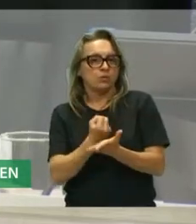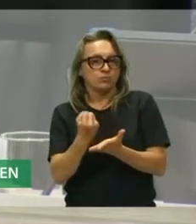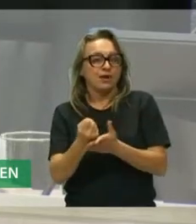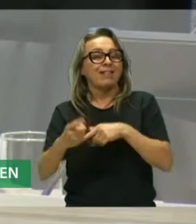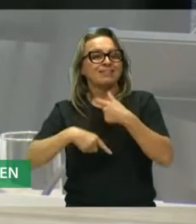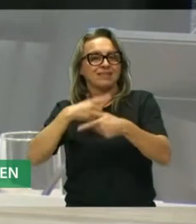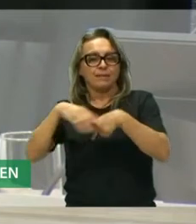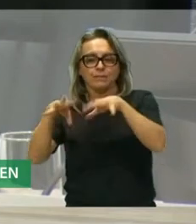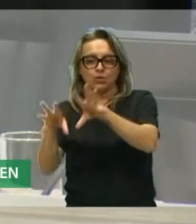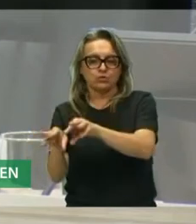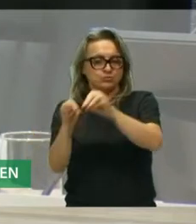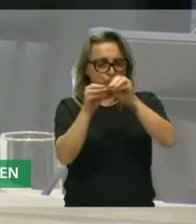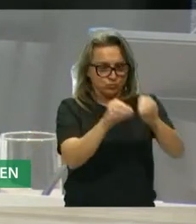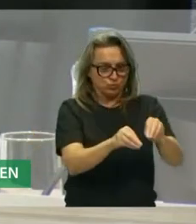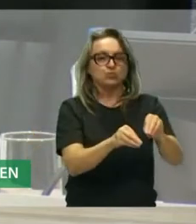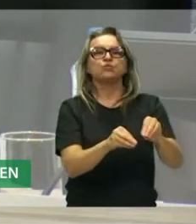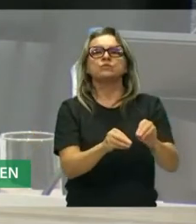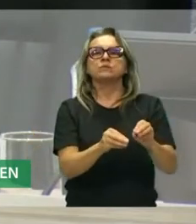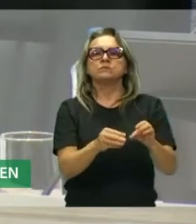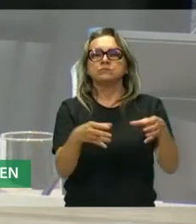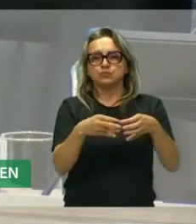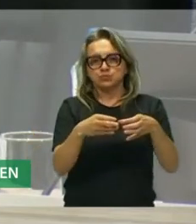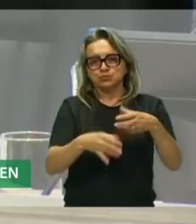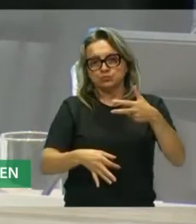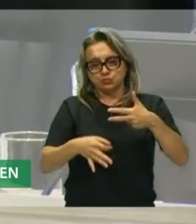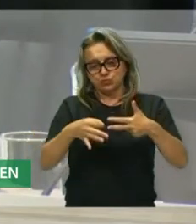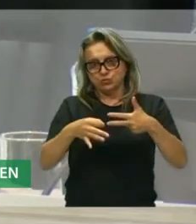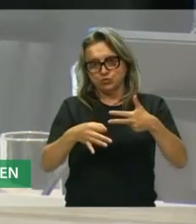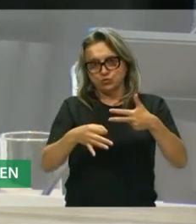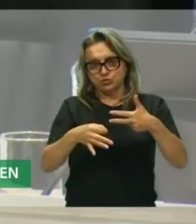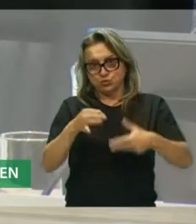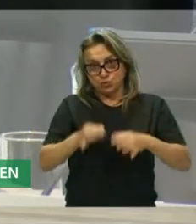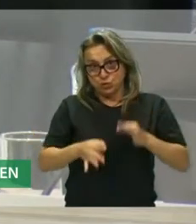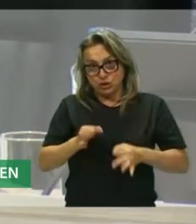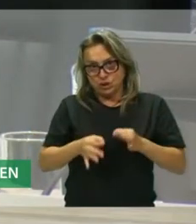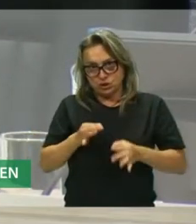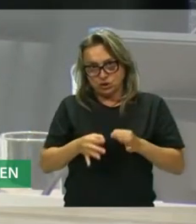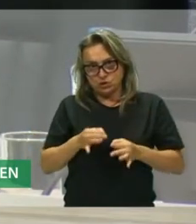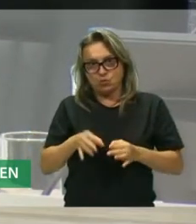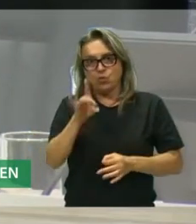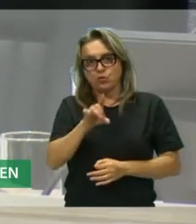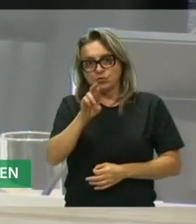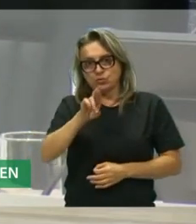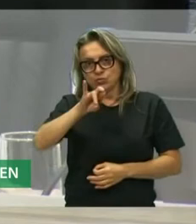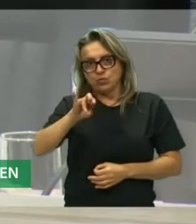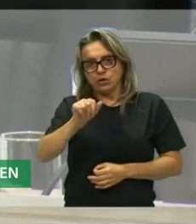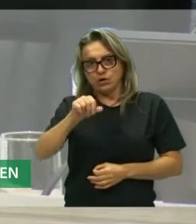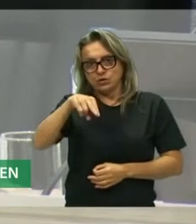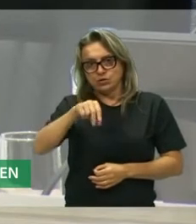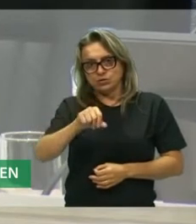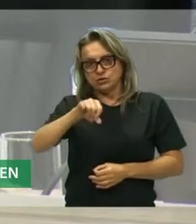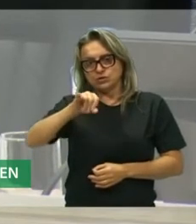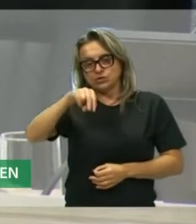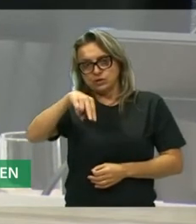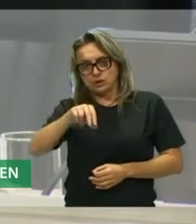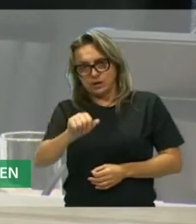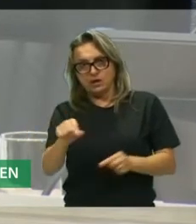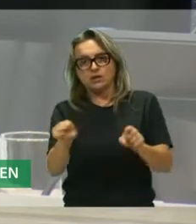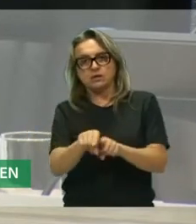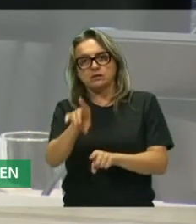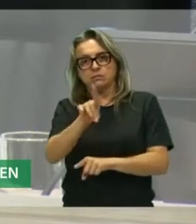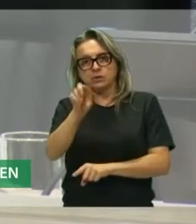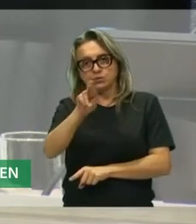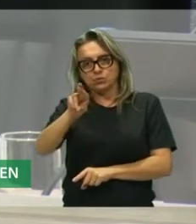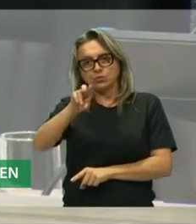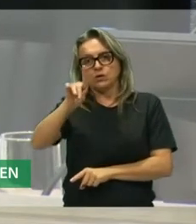do nosso jurídico que está aqui presente, a doutora Janaína e a doutora Débora. Então, é um trabalho feito a duas mãos.